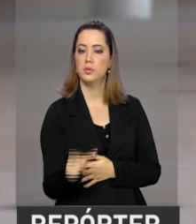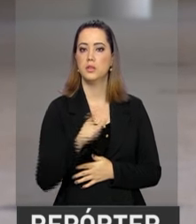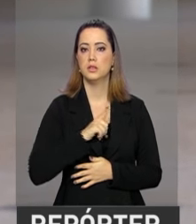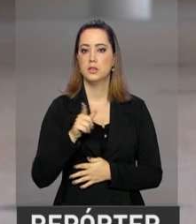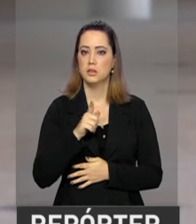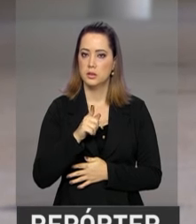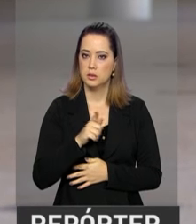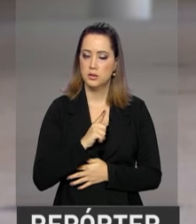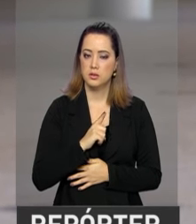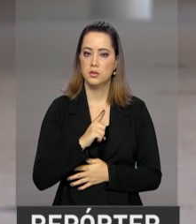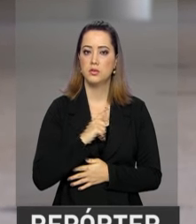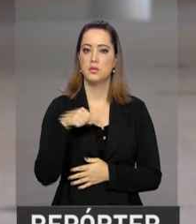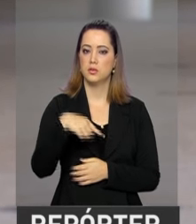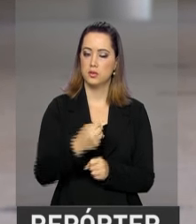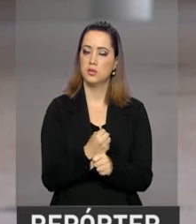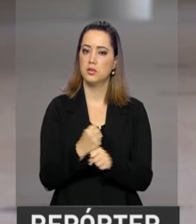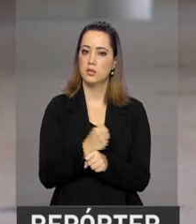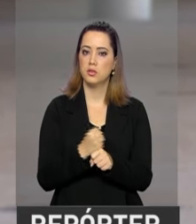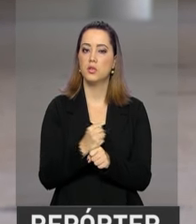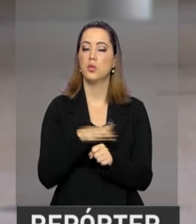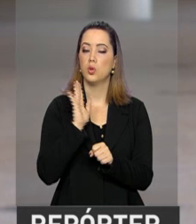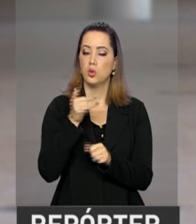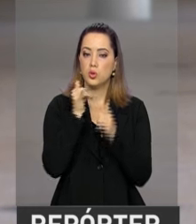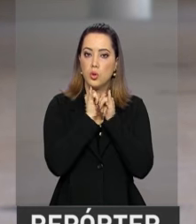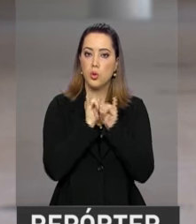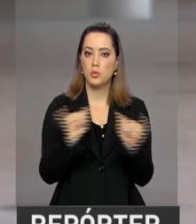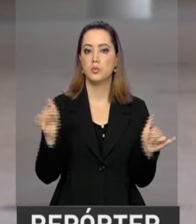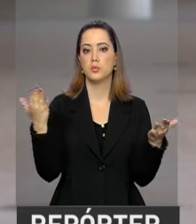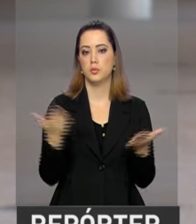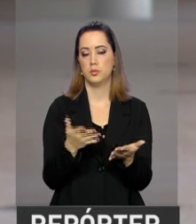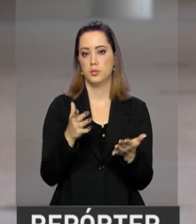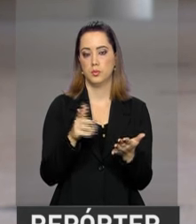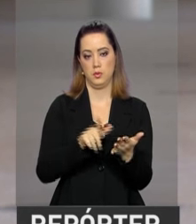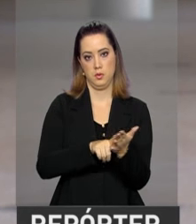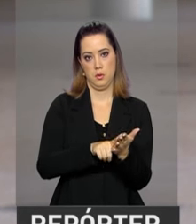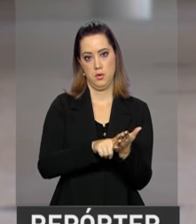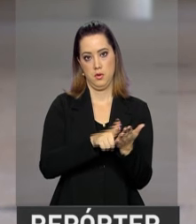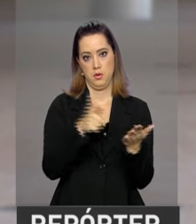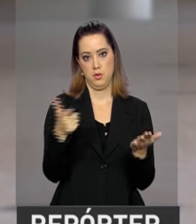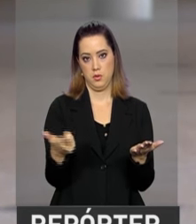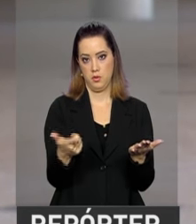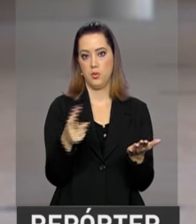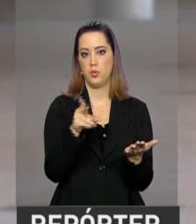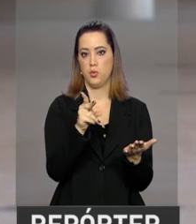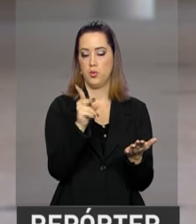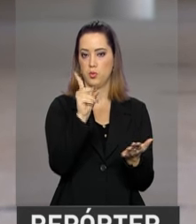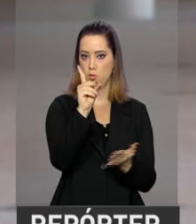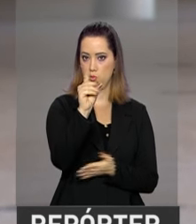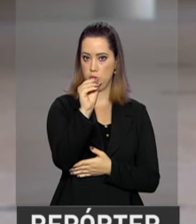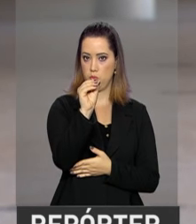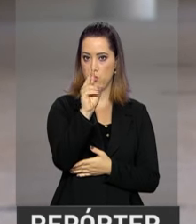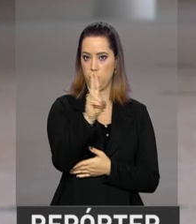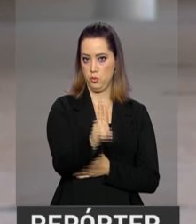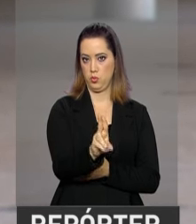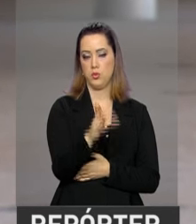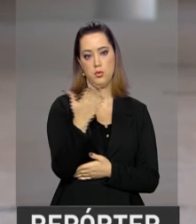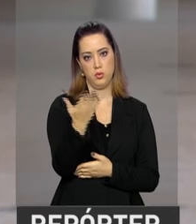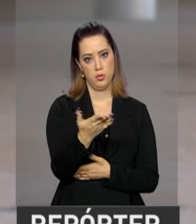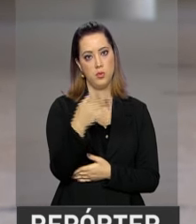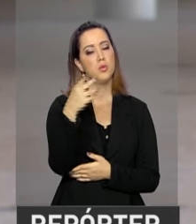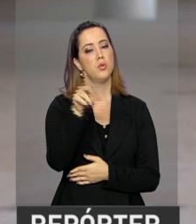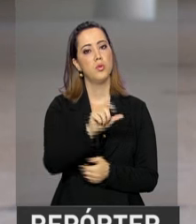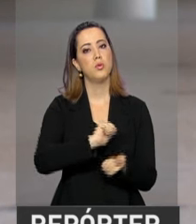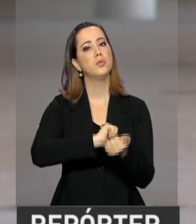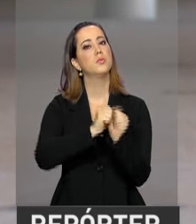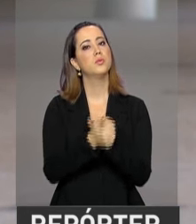esse exercício de 2016 foi publicada no Diário Oficial da União desta sexta-feira e agora os atletas selecionados